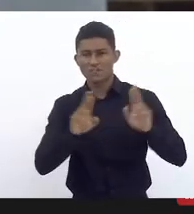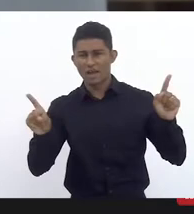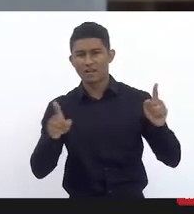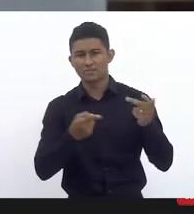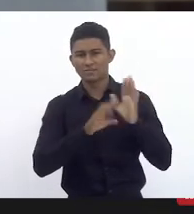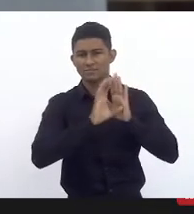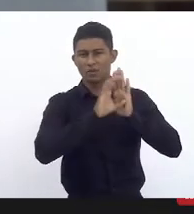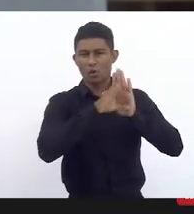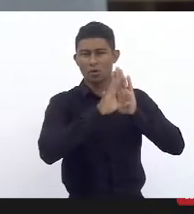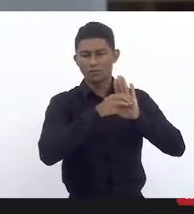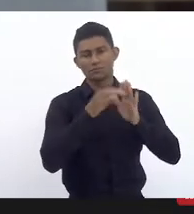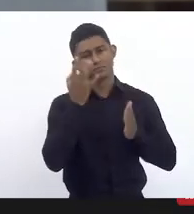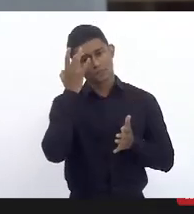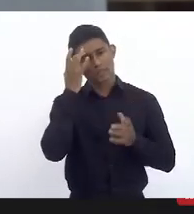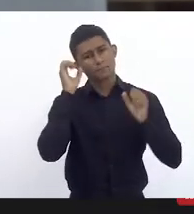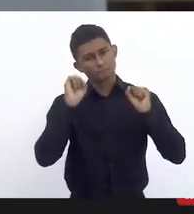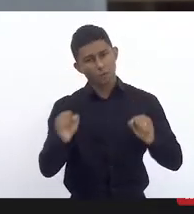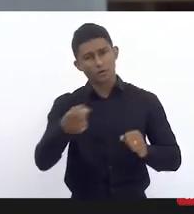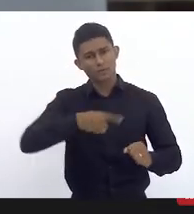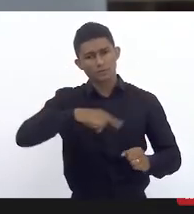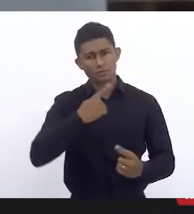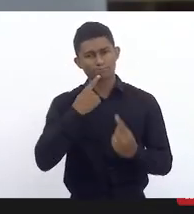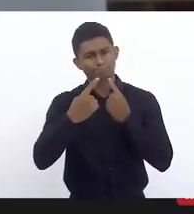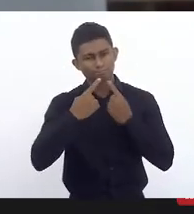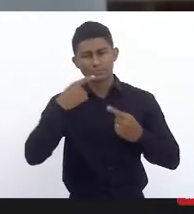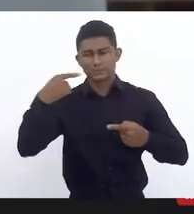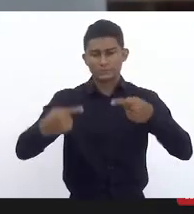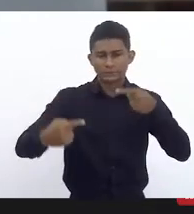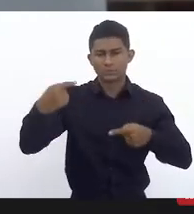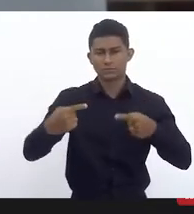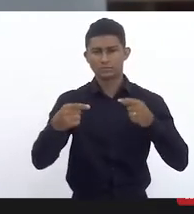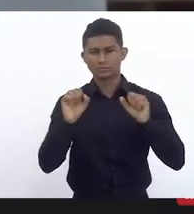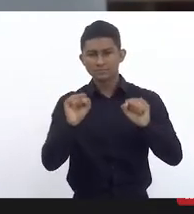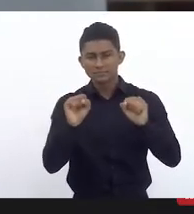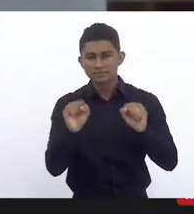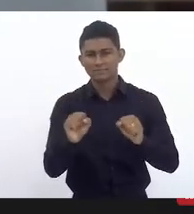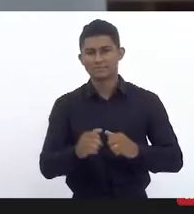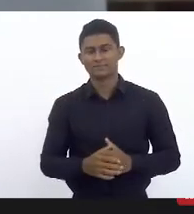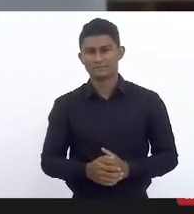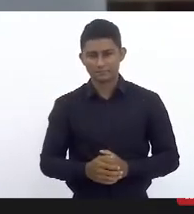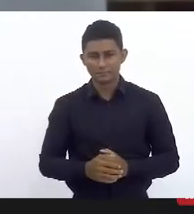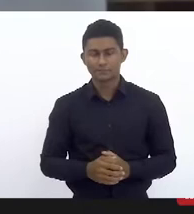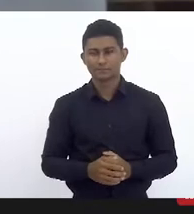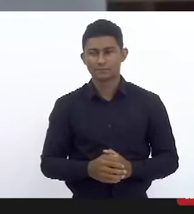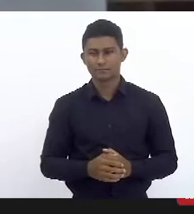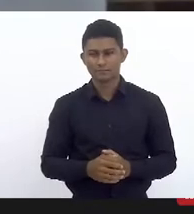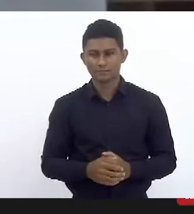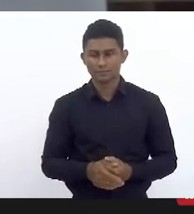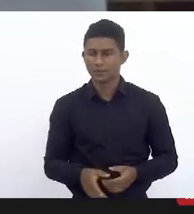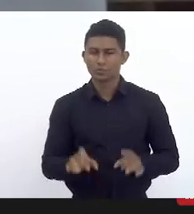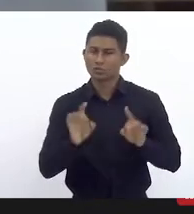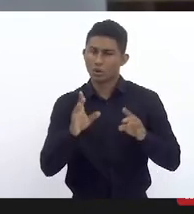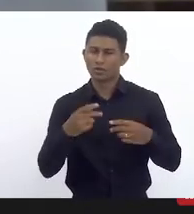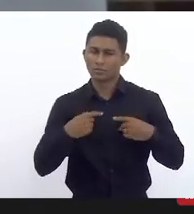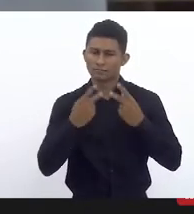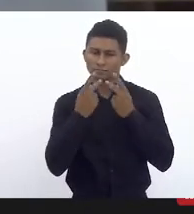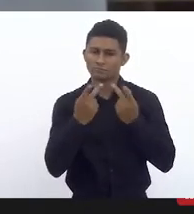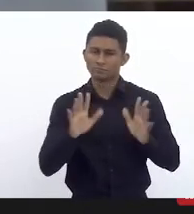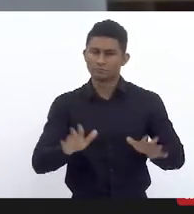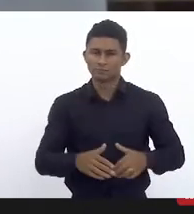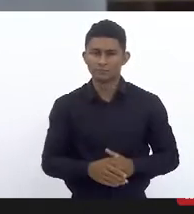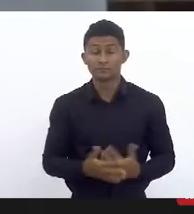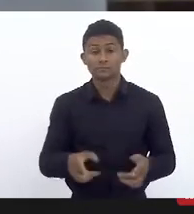que eu acho que pode ser discutida e colocada até em notas técnicas, etc. Mas só levantando essa questão mesmo